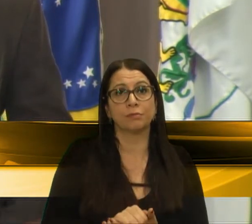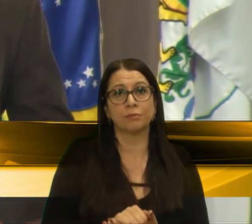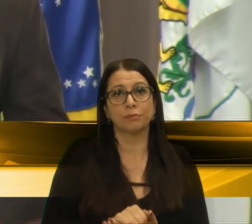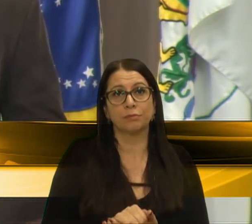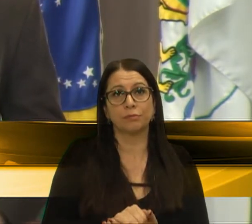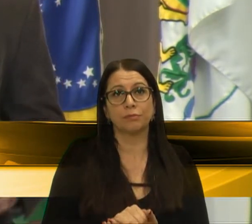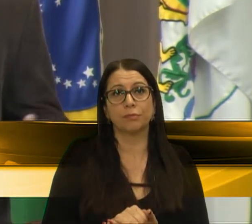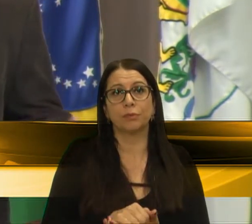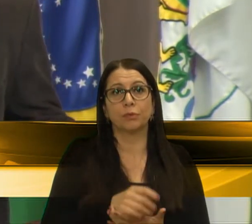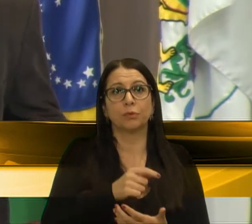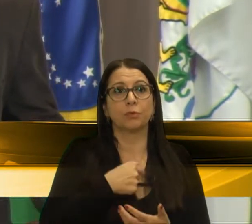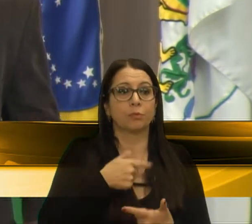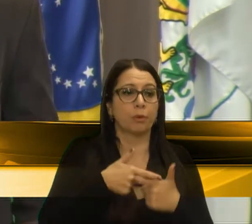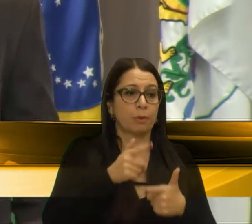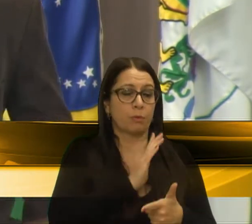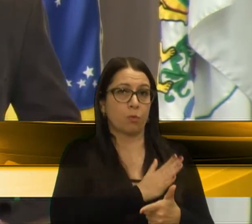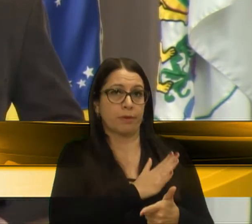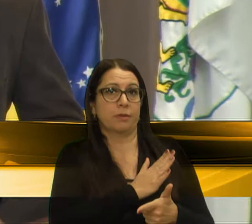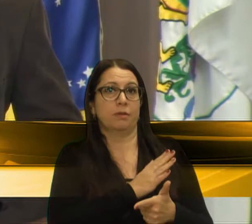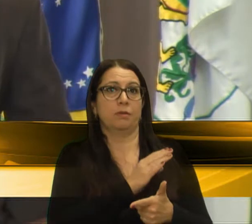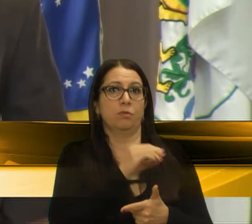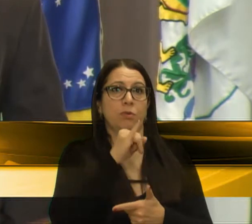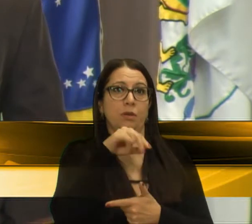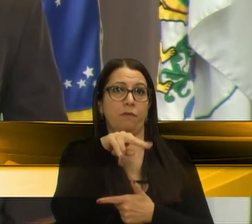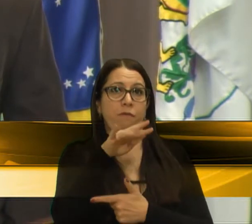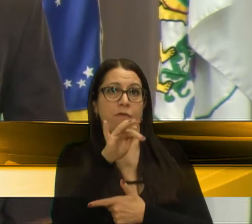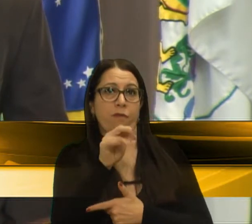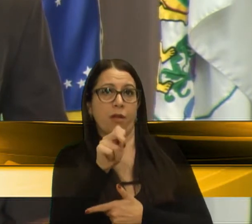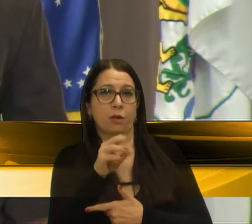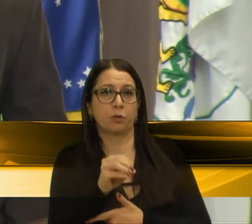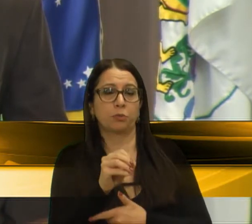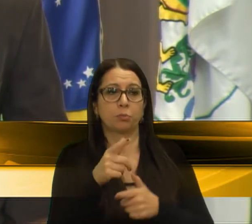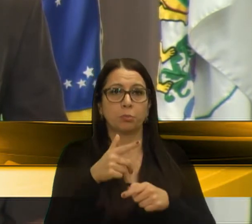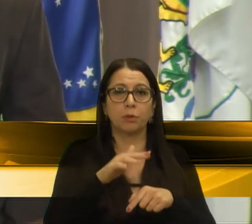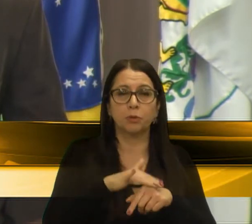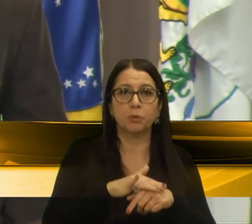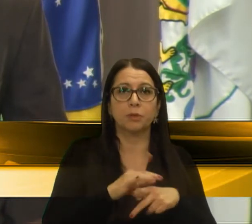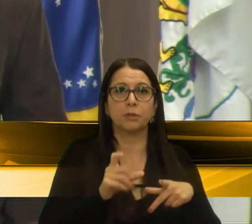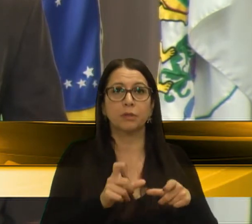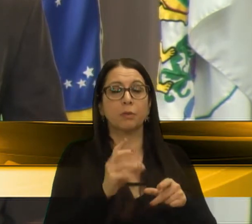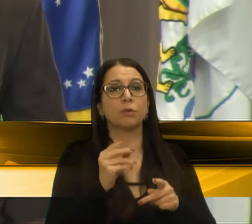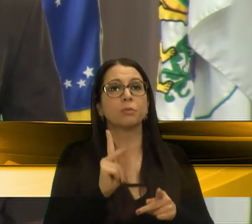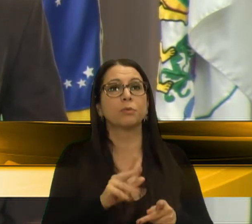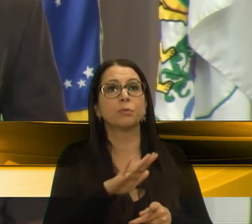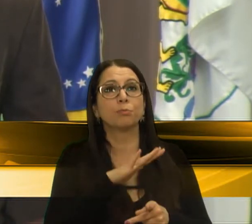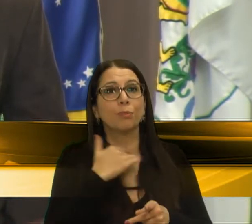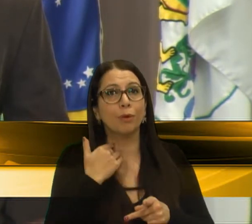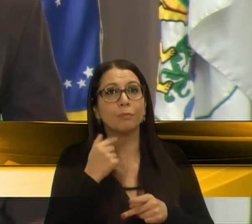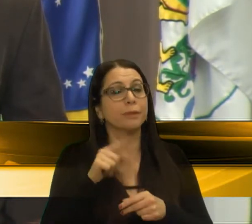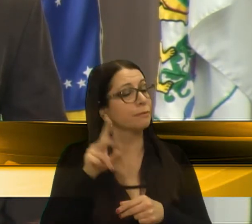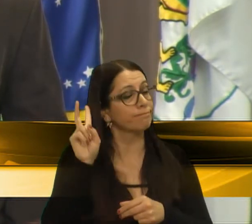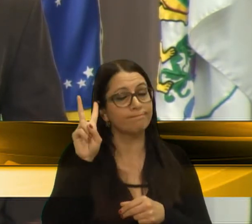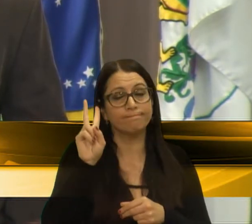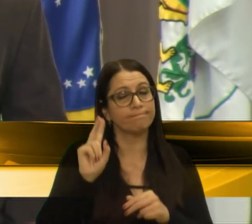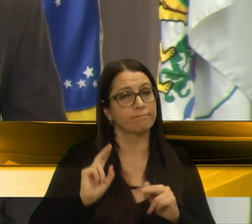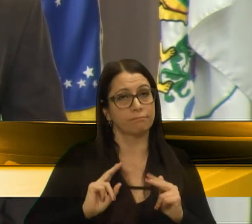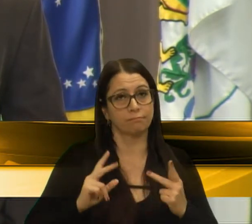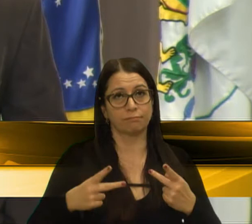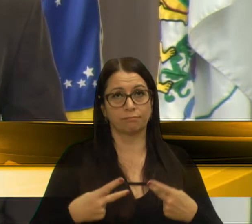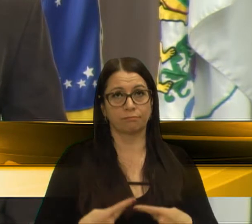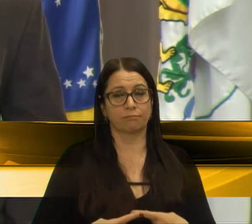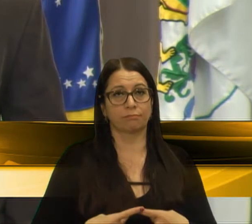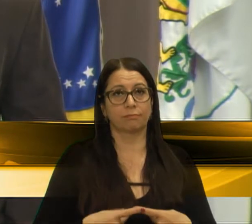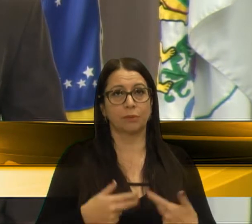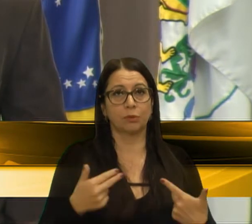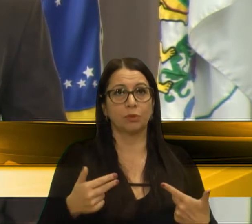um infarto, uma doença oncológica, e muitos morrem, assim. Então, mas isso é a história do ser humano. Então,